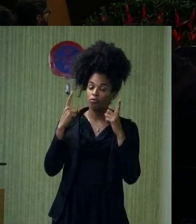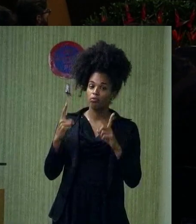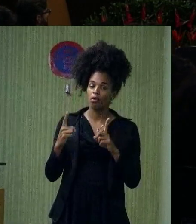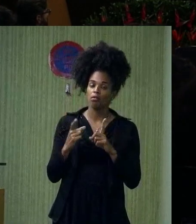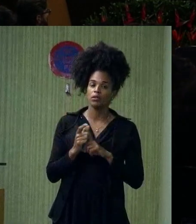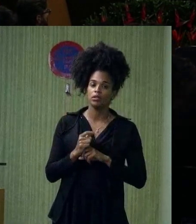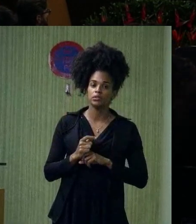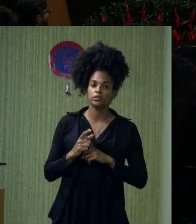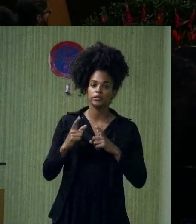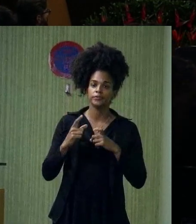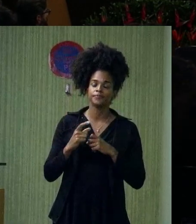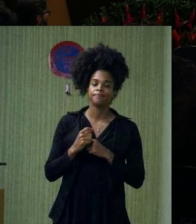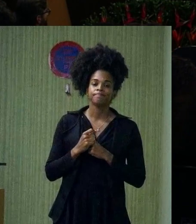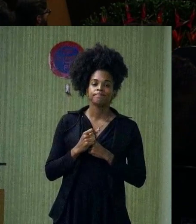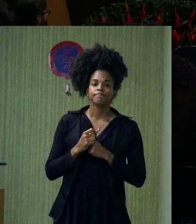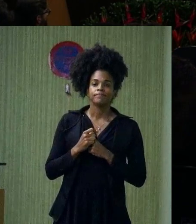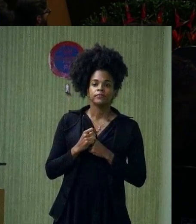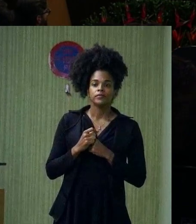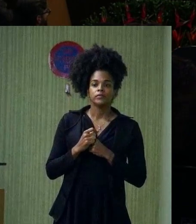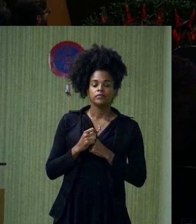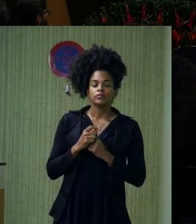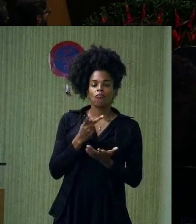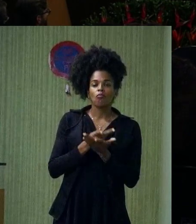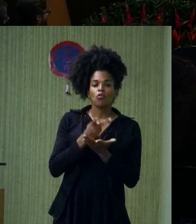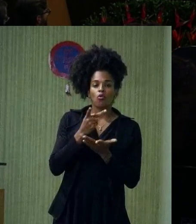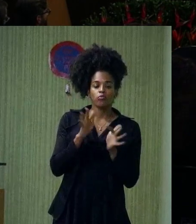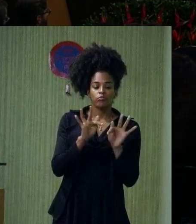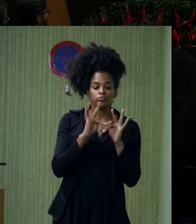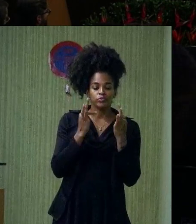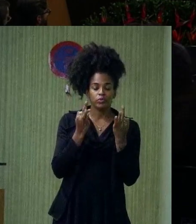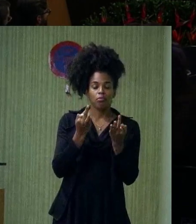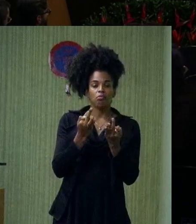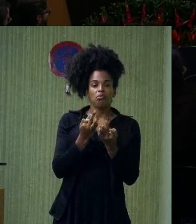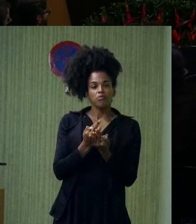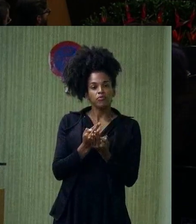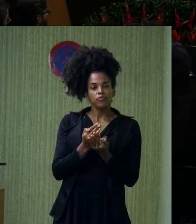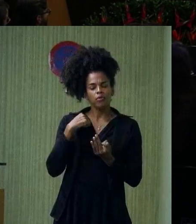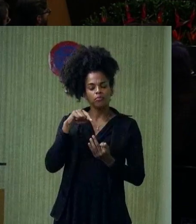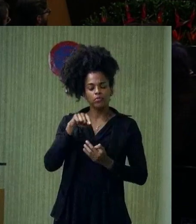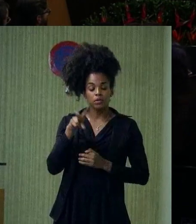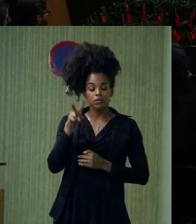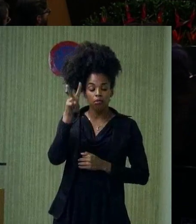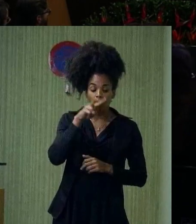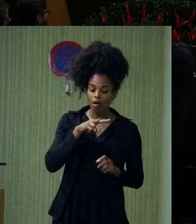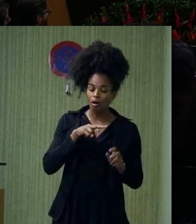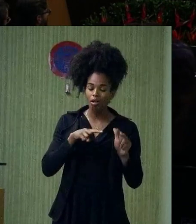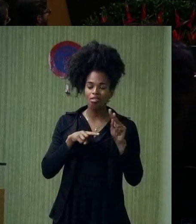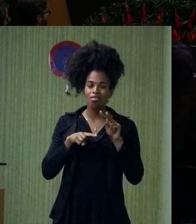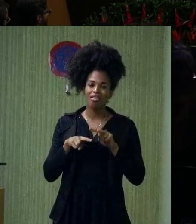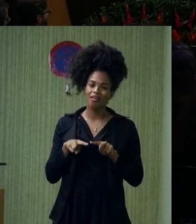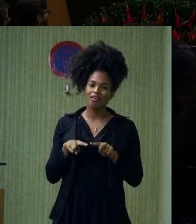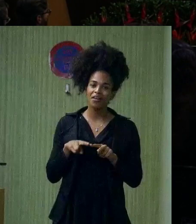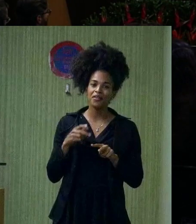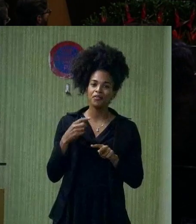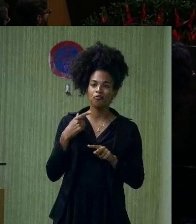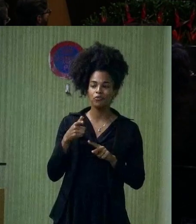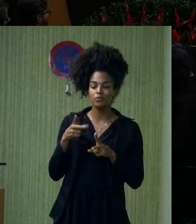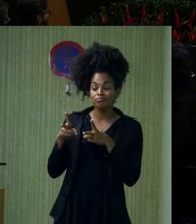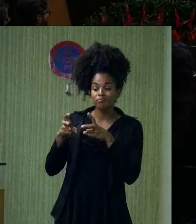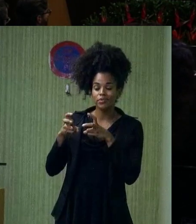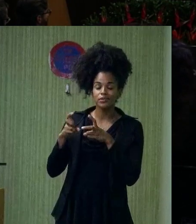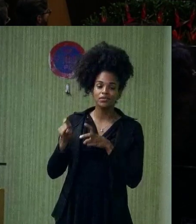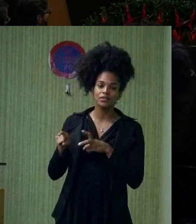famílias e que o fato de estar num olhar coletivo é que fez com que as autoridades fossem acionadas para situações que eram